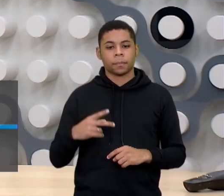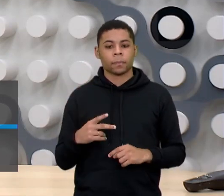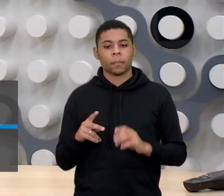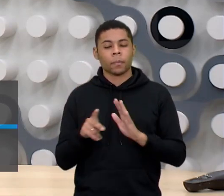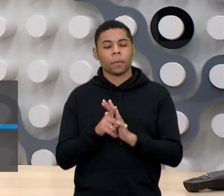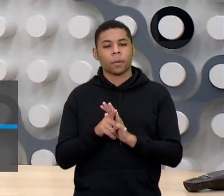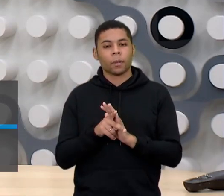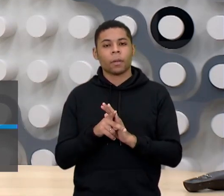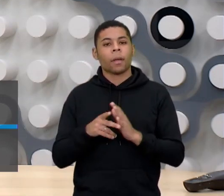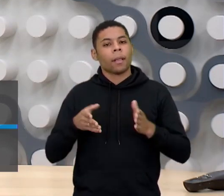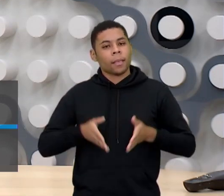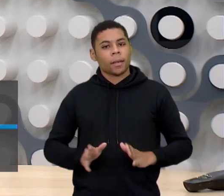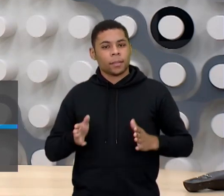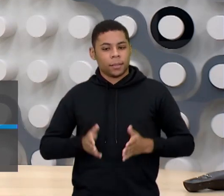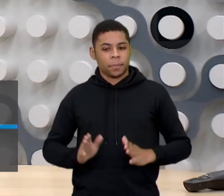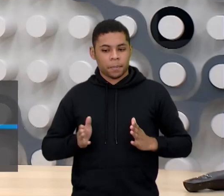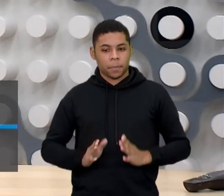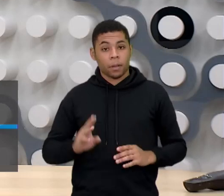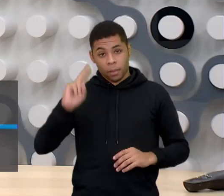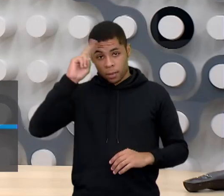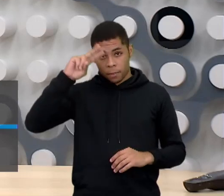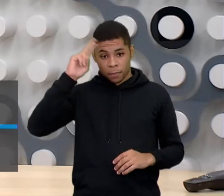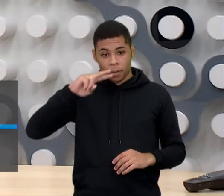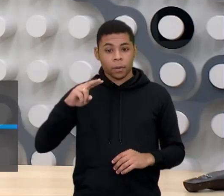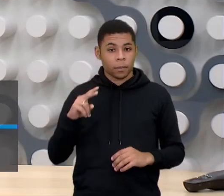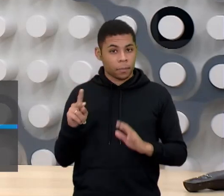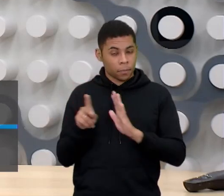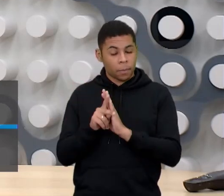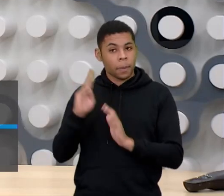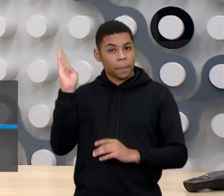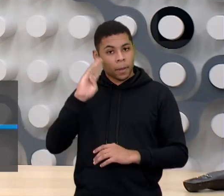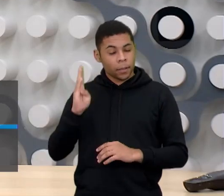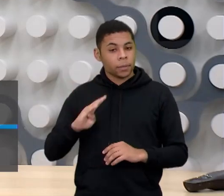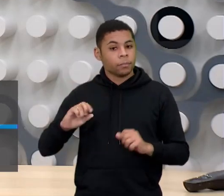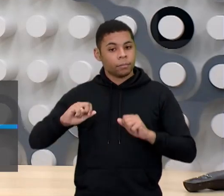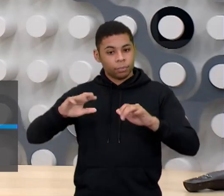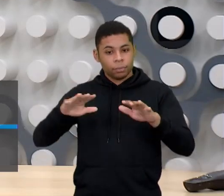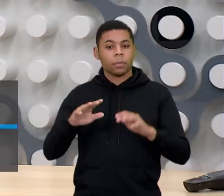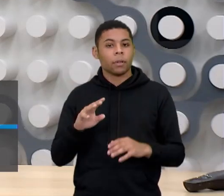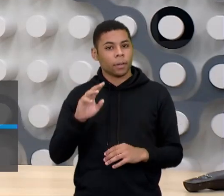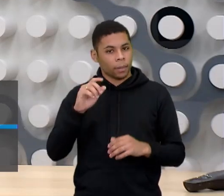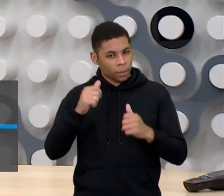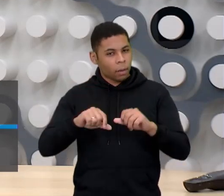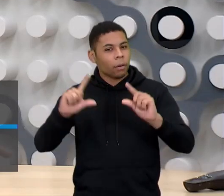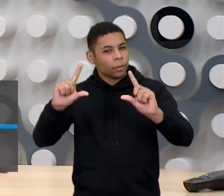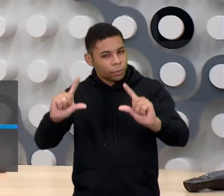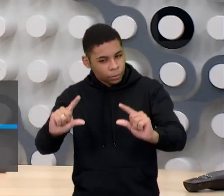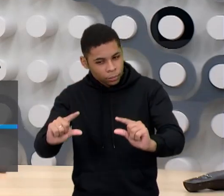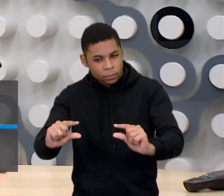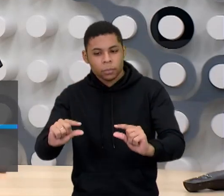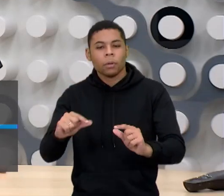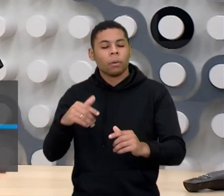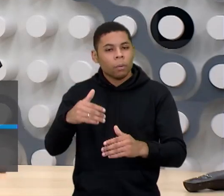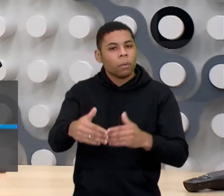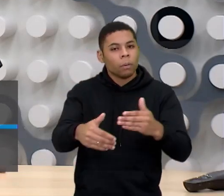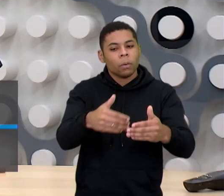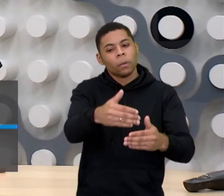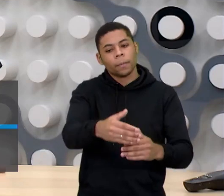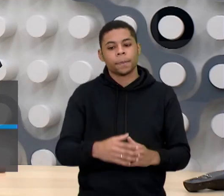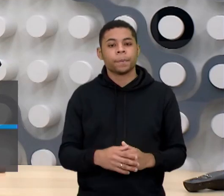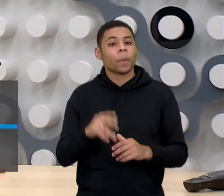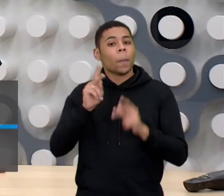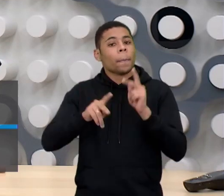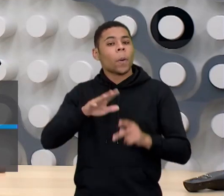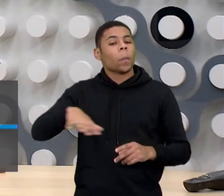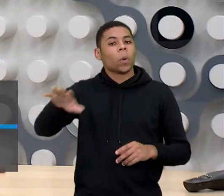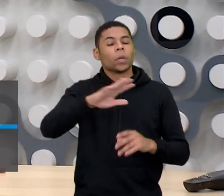da taxa de nascimento, né. Lembrando que o crescimento vegetativo do Brasil também está diminuindo gradativamente, ou seja, a